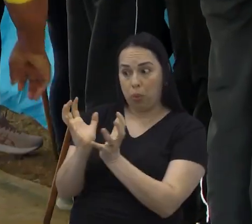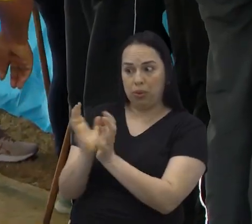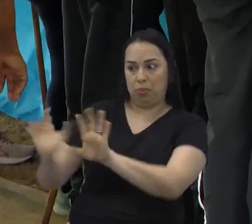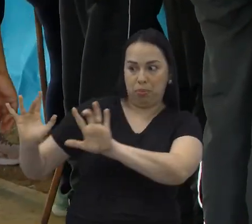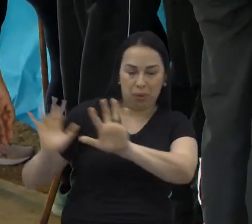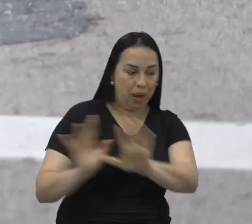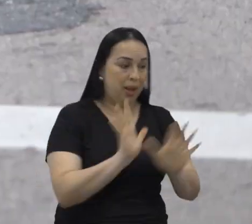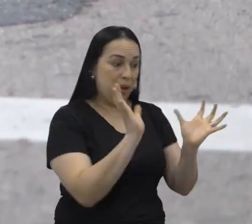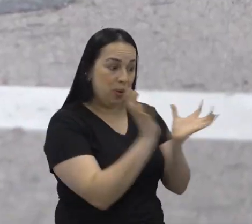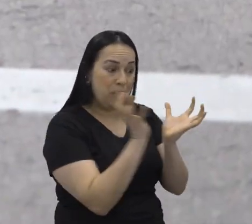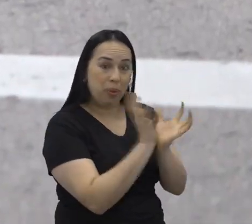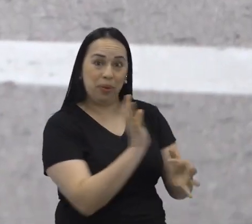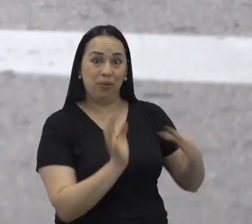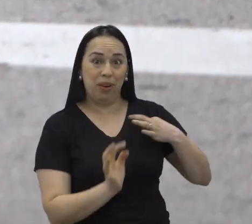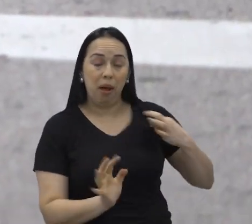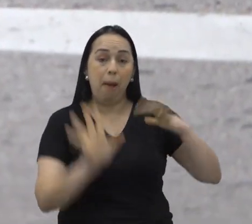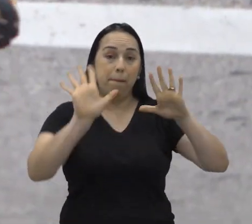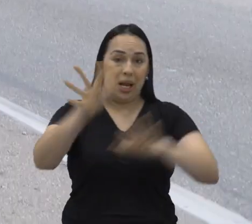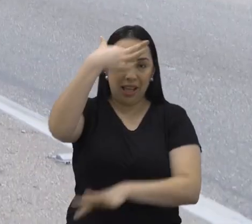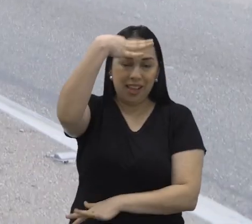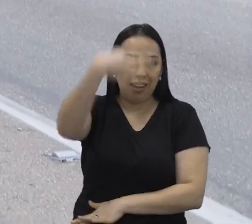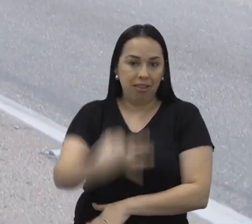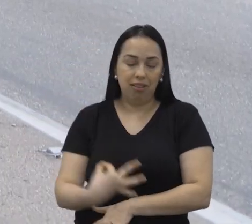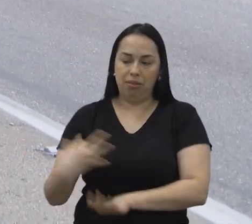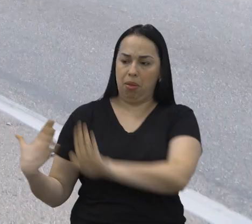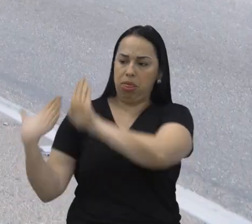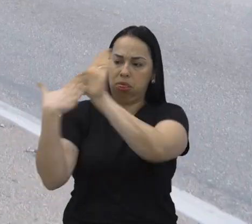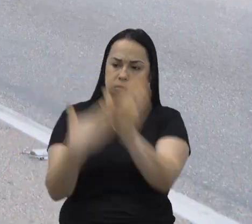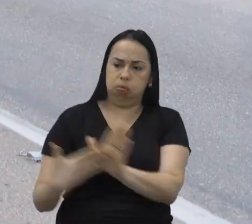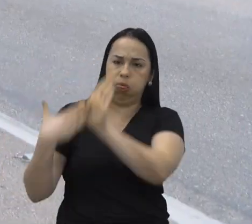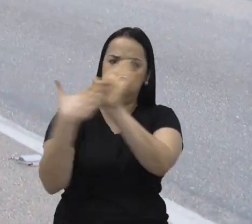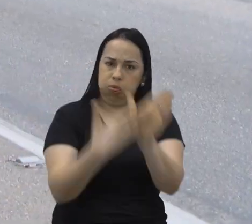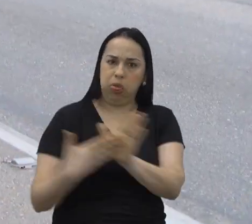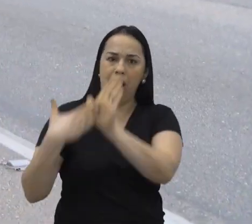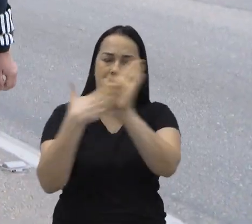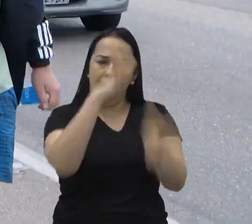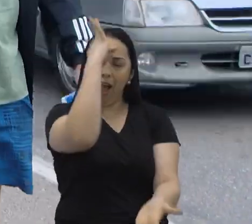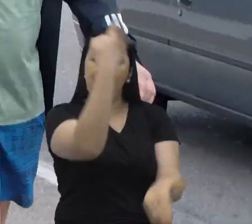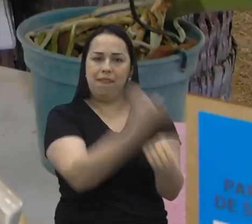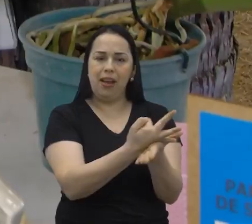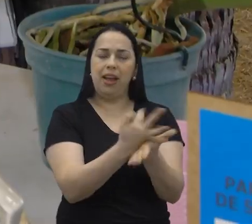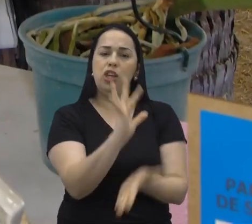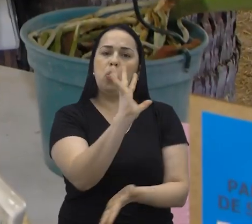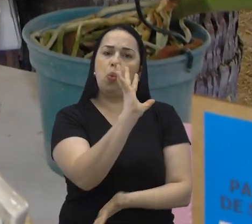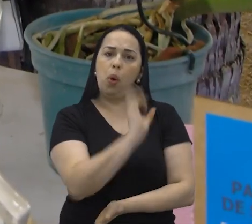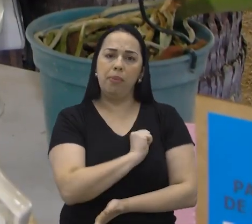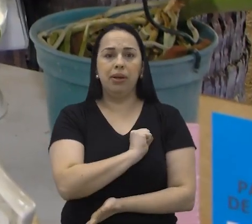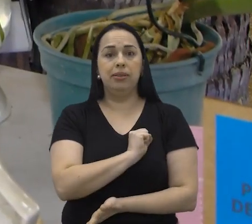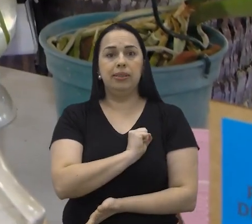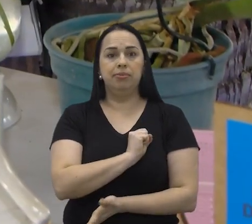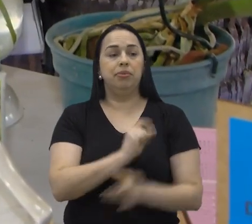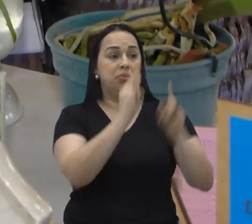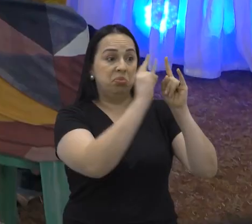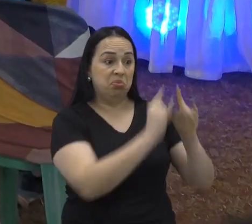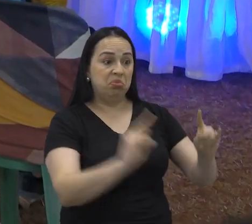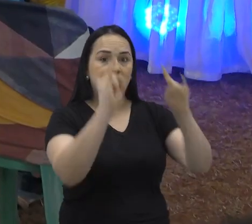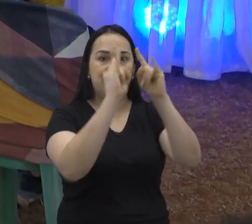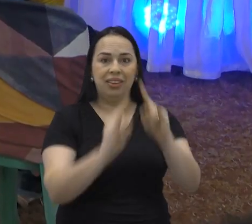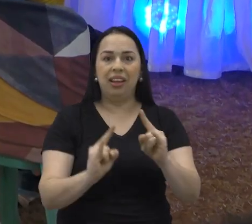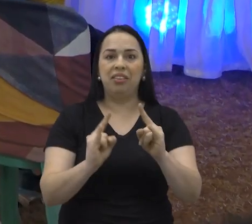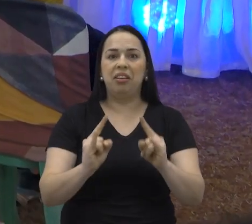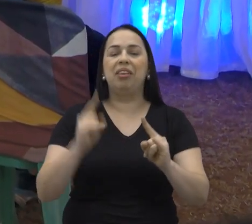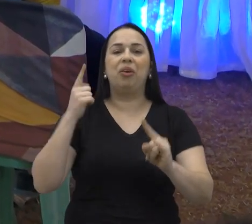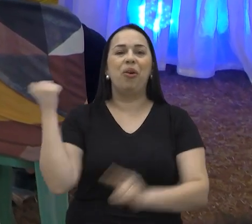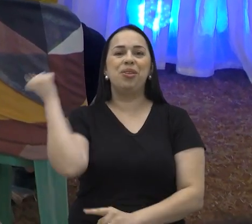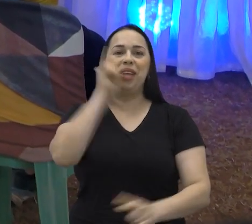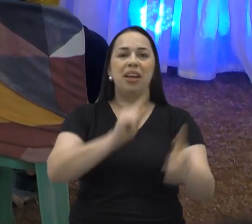e voluntários, a certeza que fica é de que o que move peregrinos e apoiadores é a fé e o amor. Nas